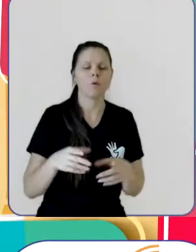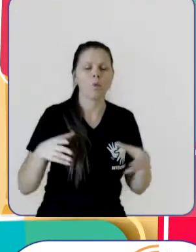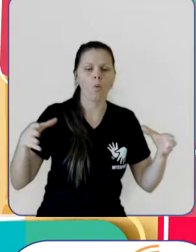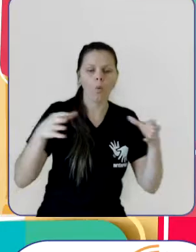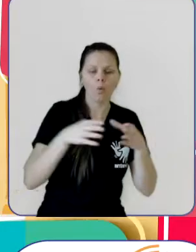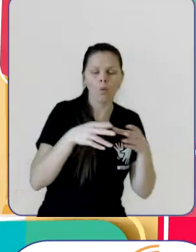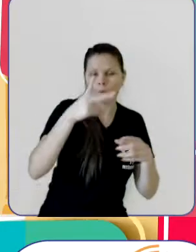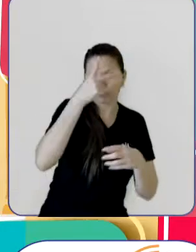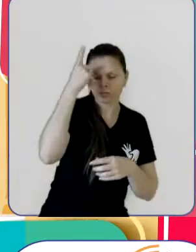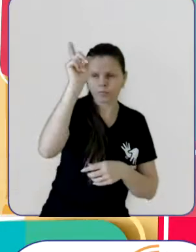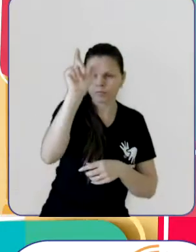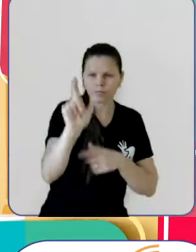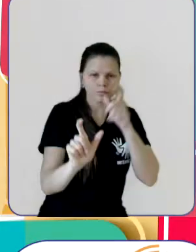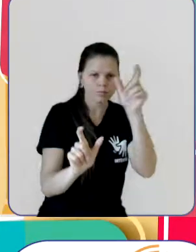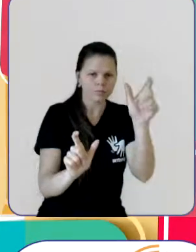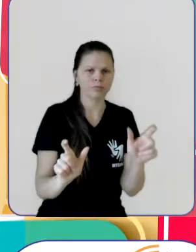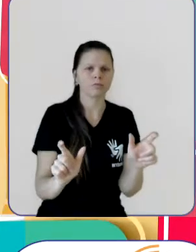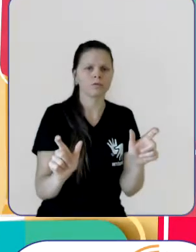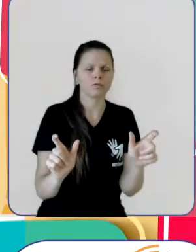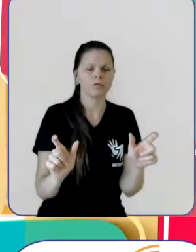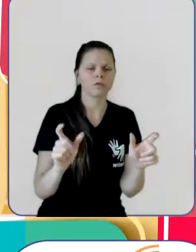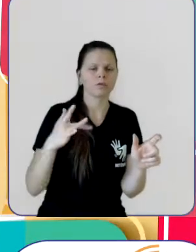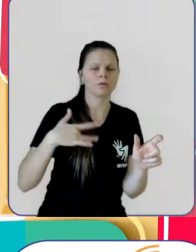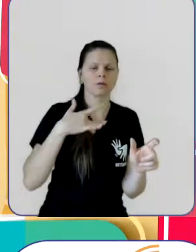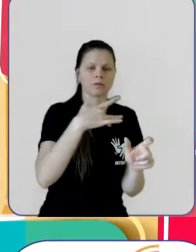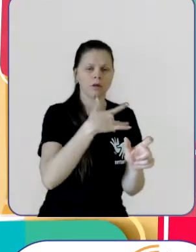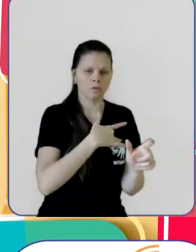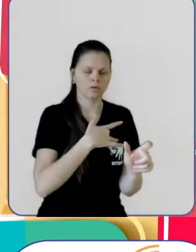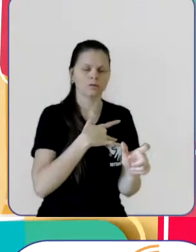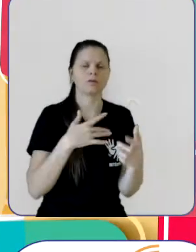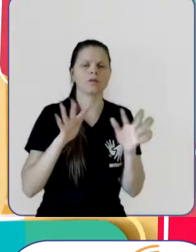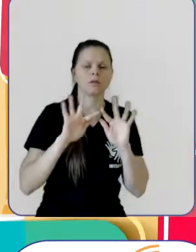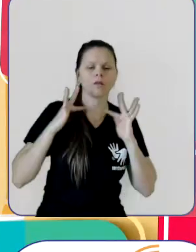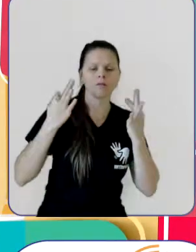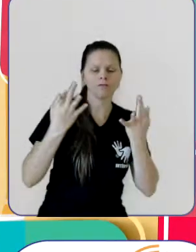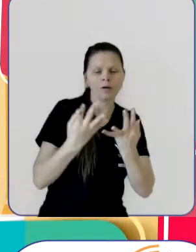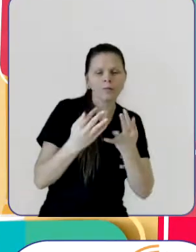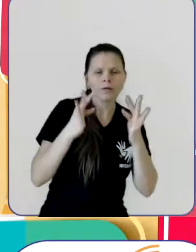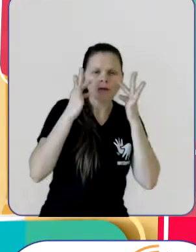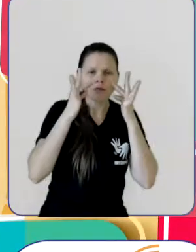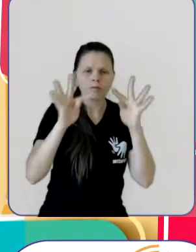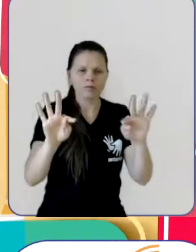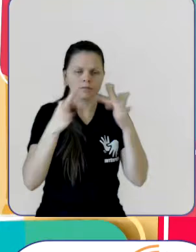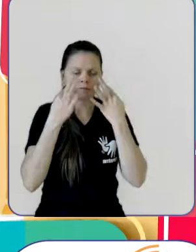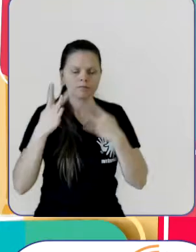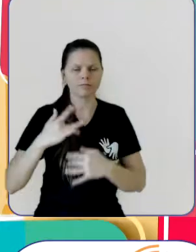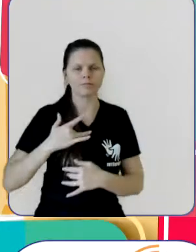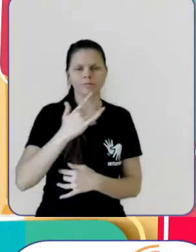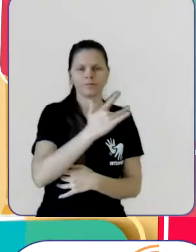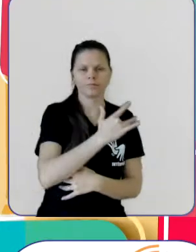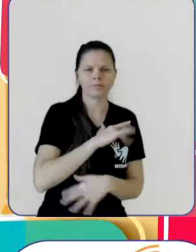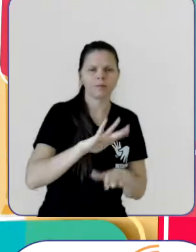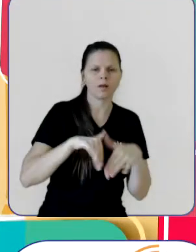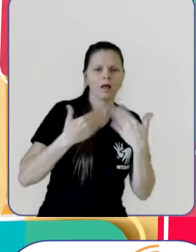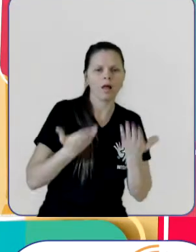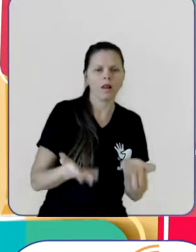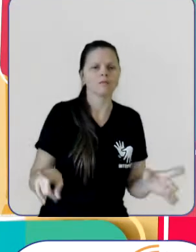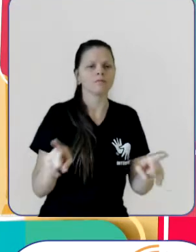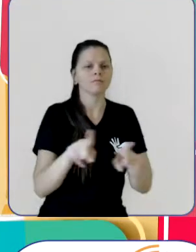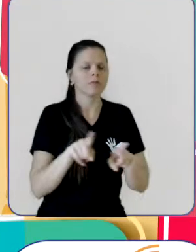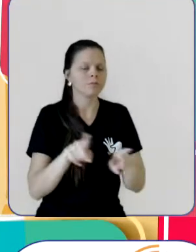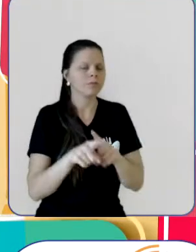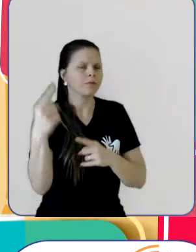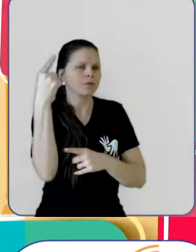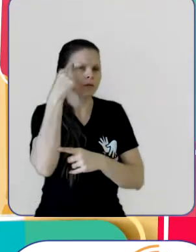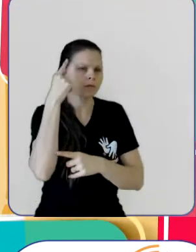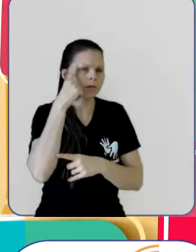estão inseridos nesse programa da saúde da família. Então, garantir uma atenção integral à saúde, além de